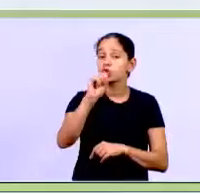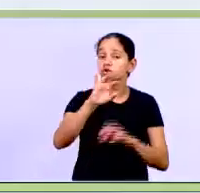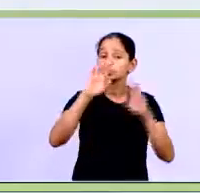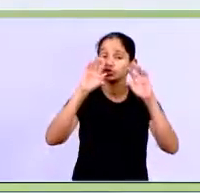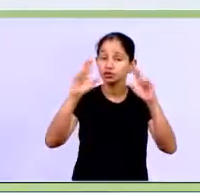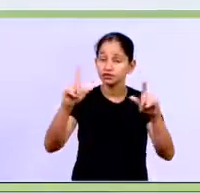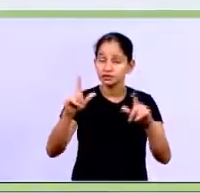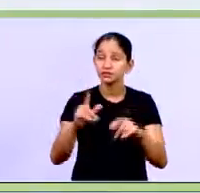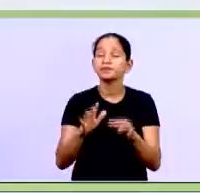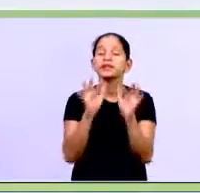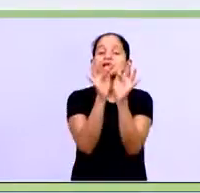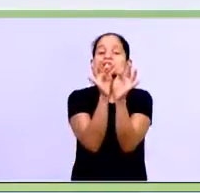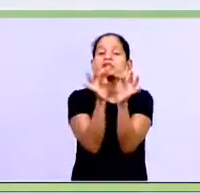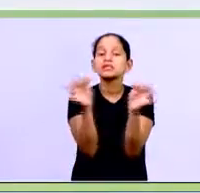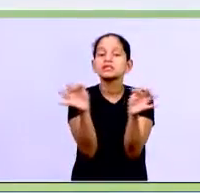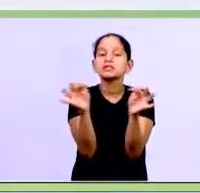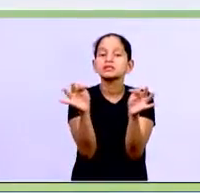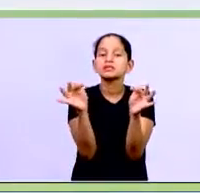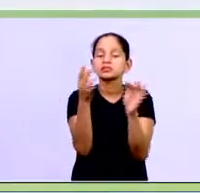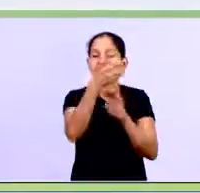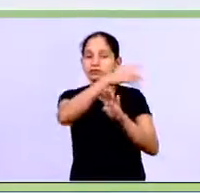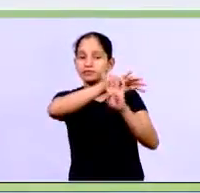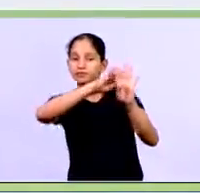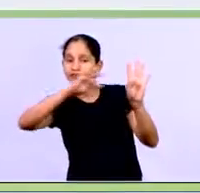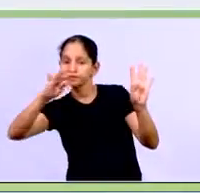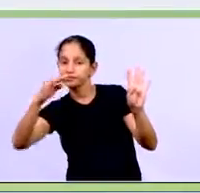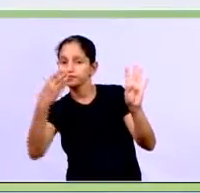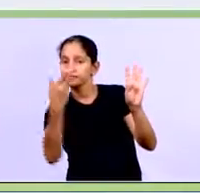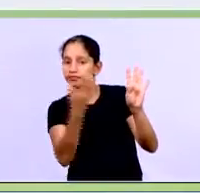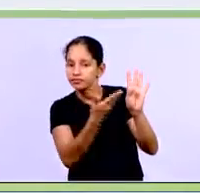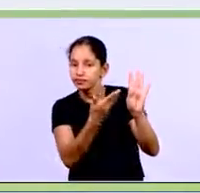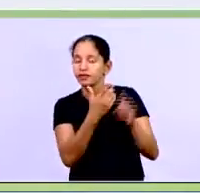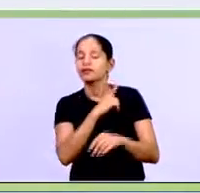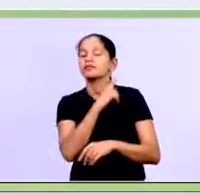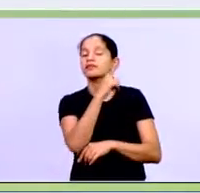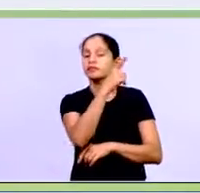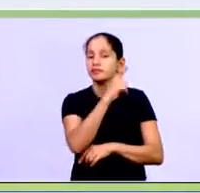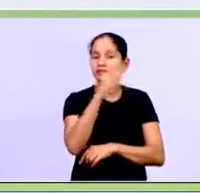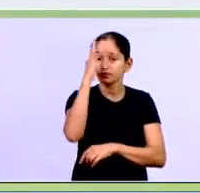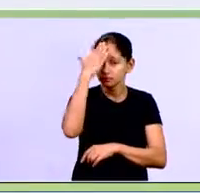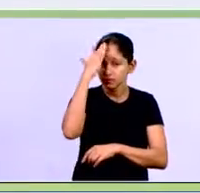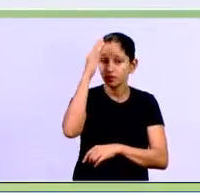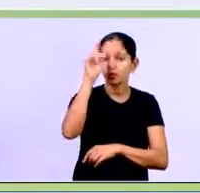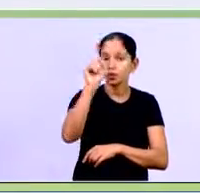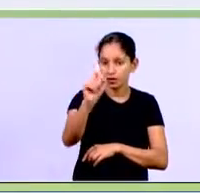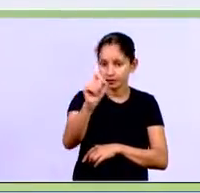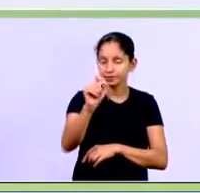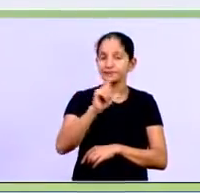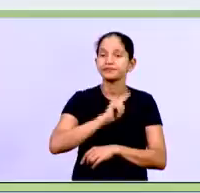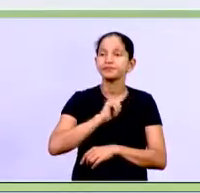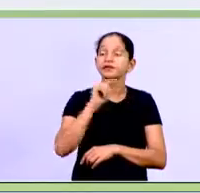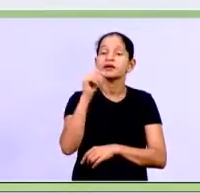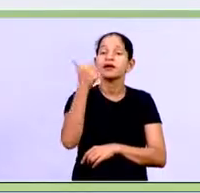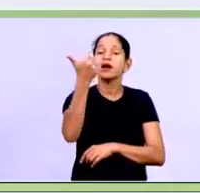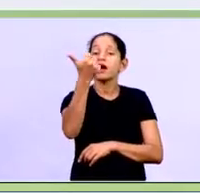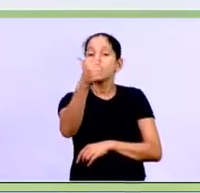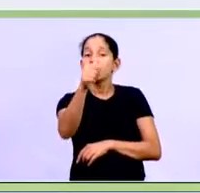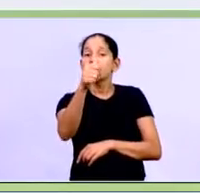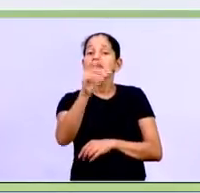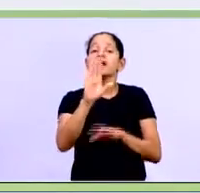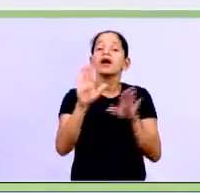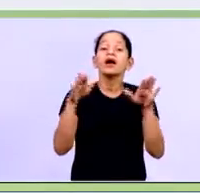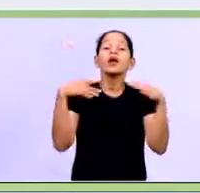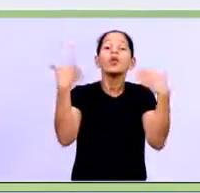só para a gente simplificar e finalizar nosso quadro aqui, então, só para vocês entenderem, primeira coisa que eu preencho é o saldo